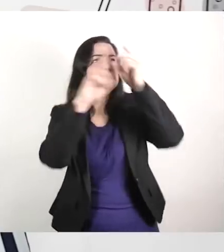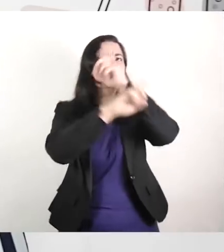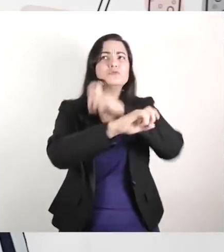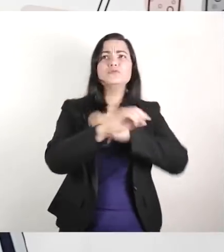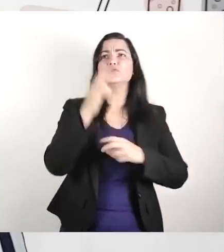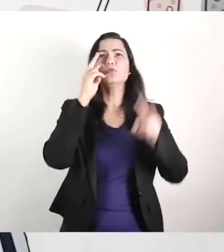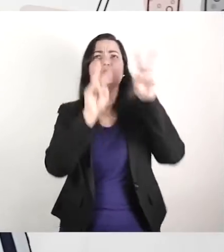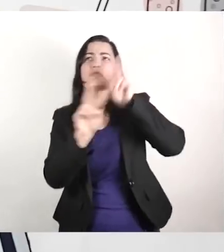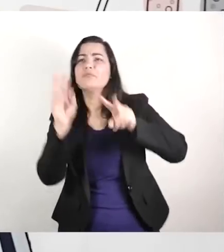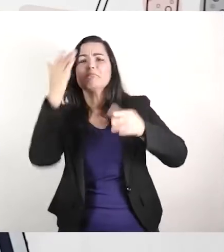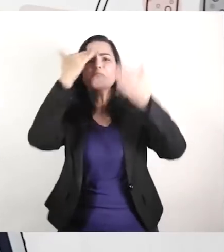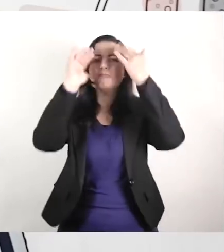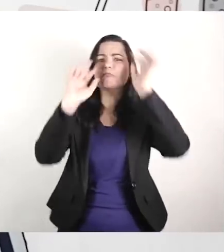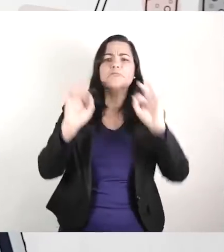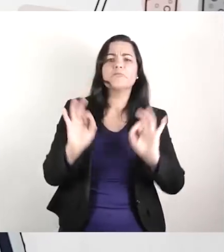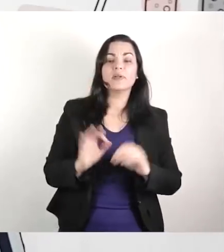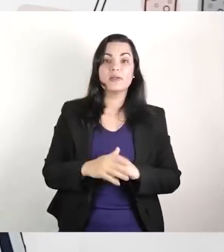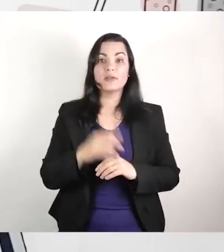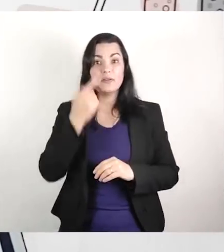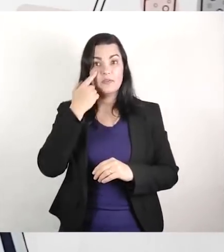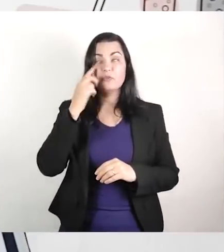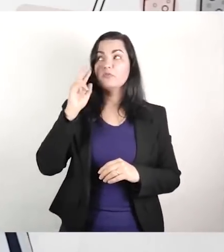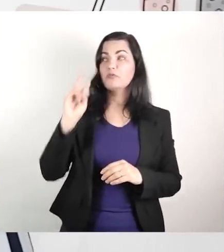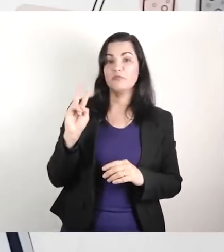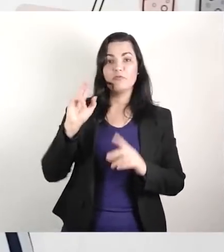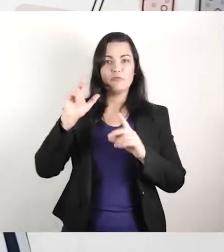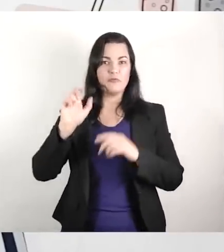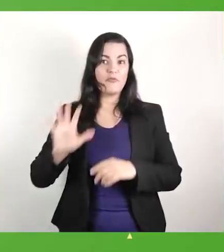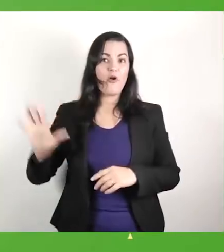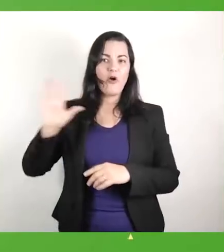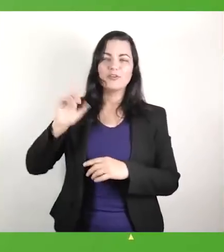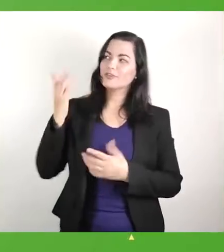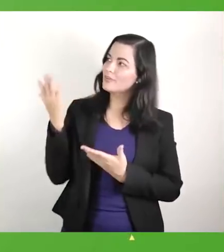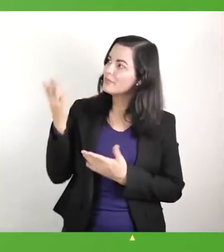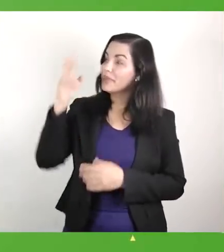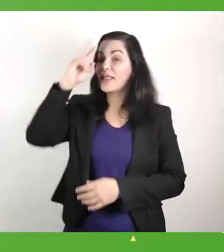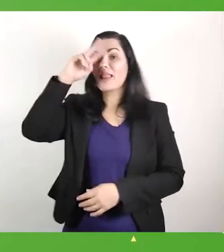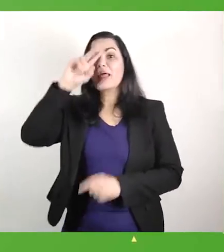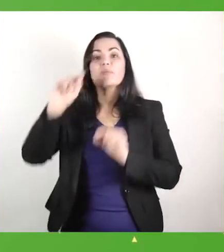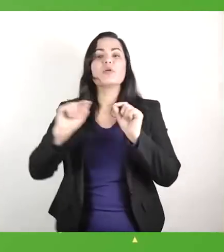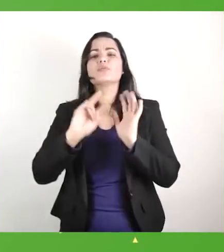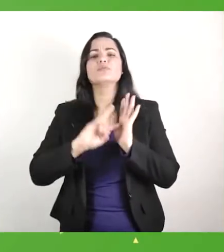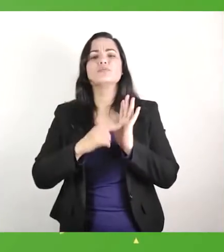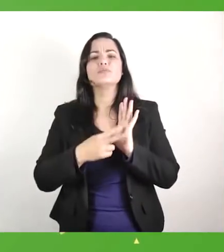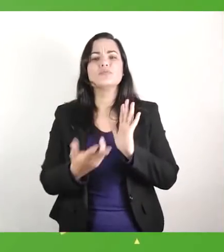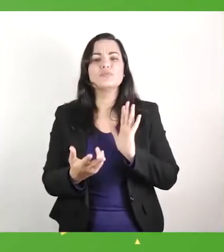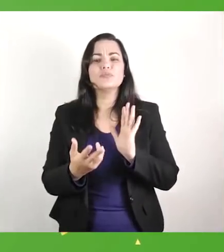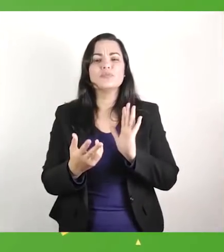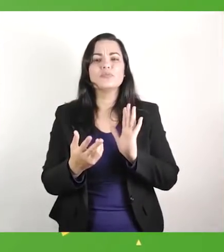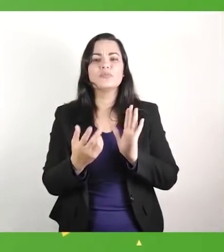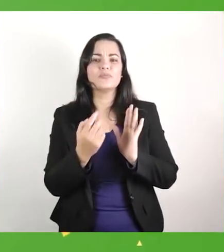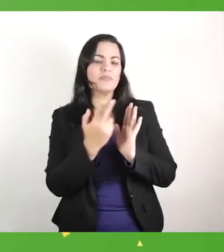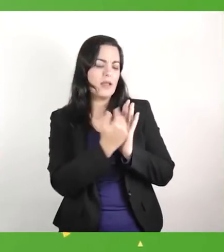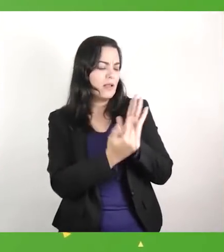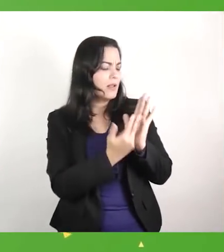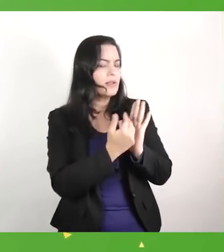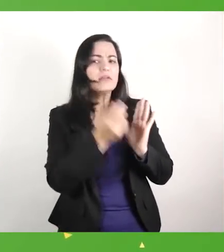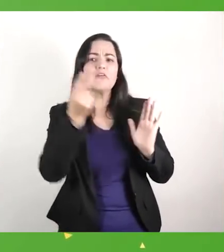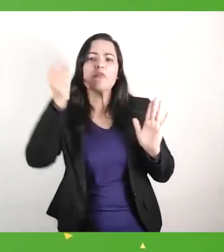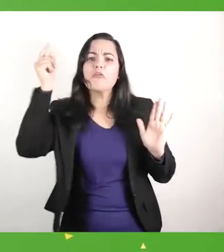cavernas. Observem essa imagem aí para vocês relembrarem o que eram esses registros